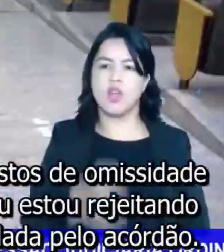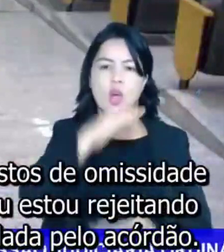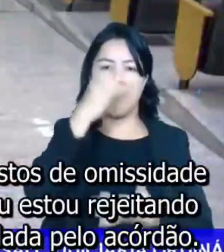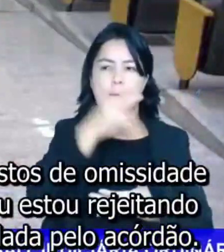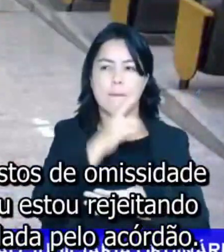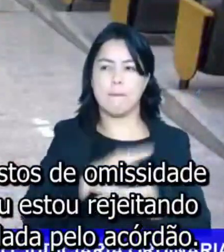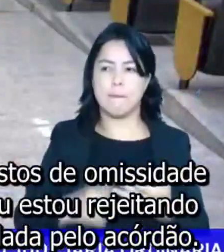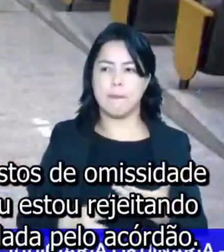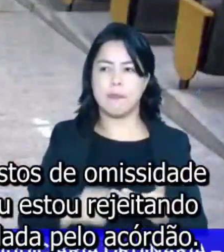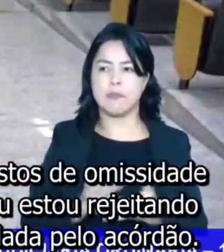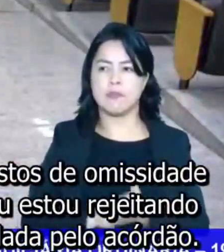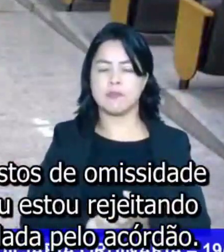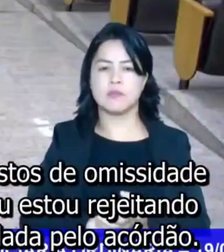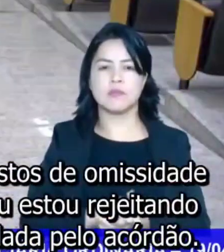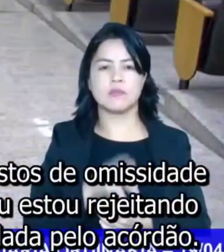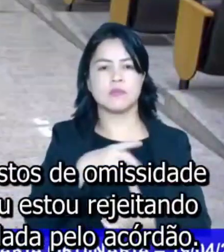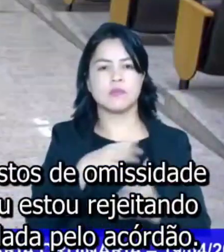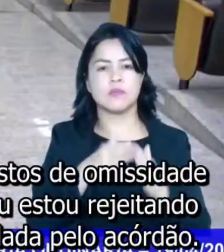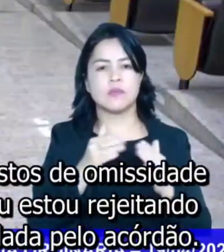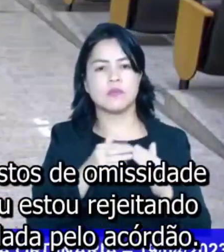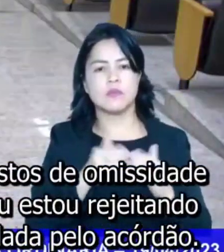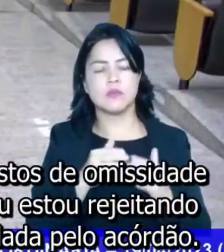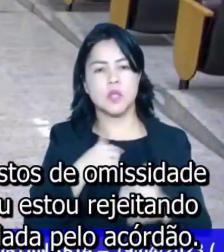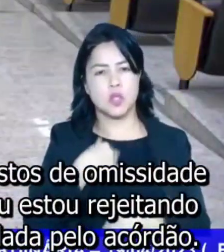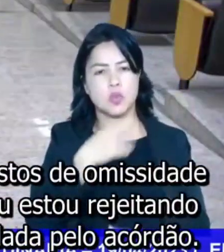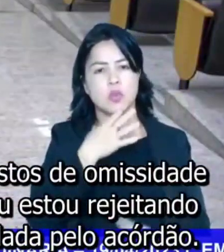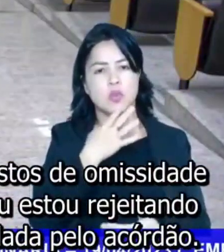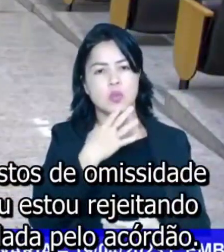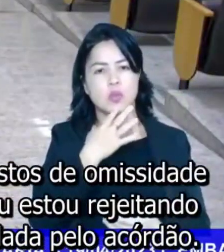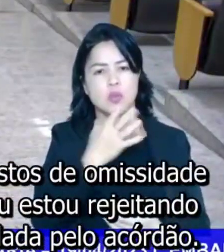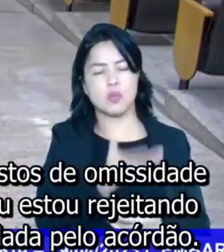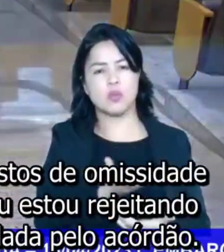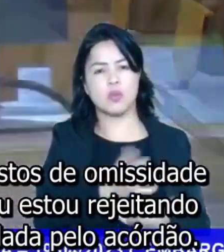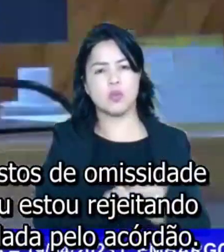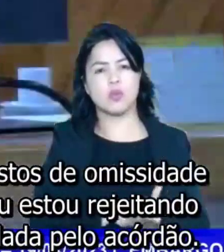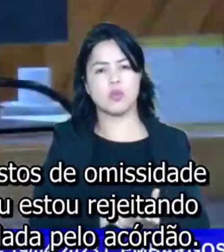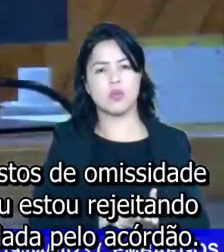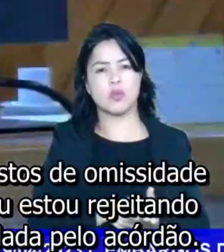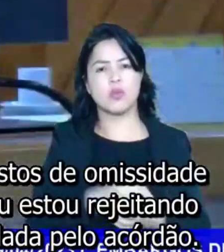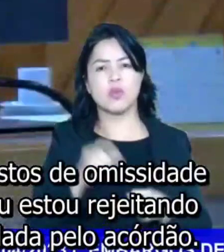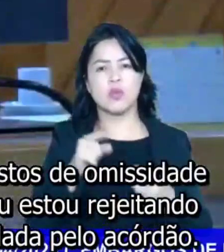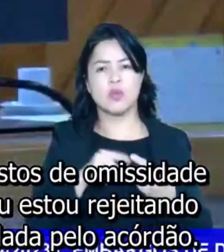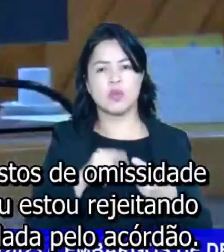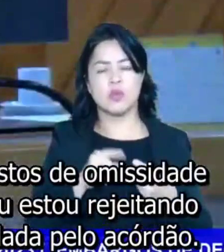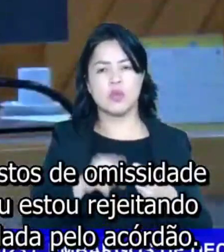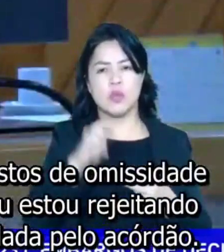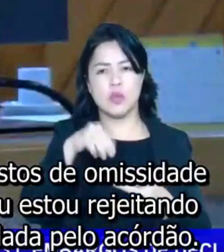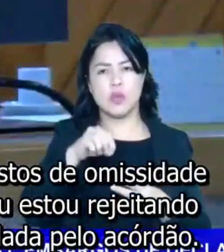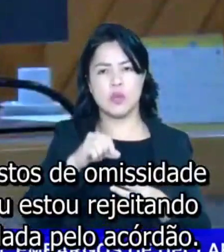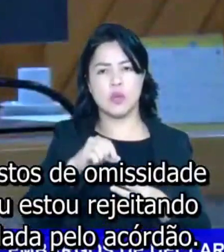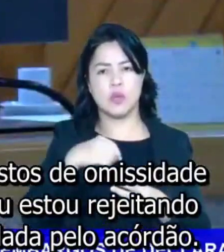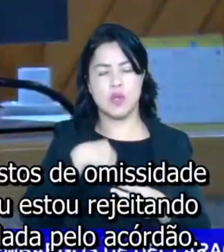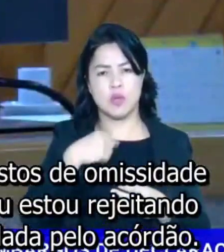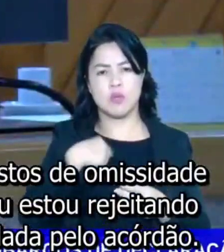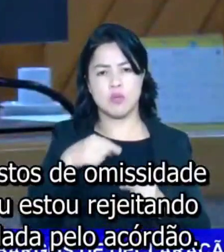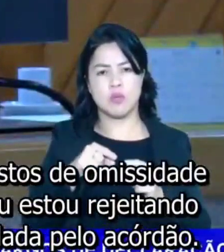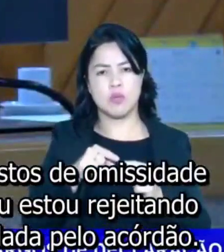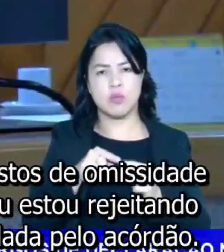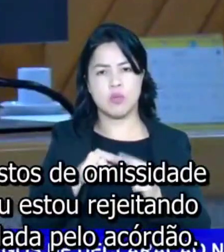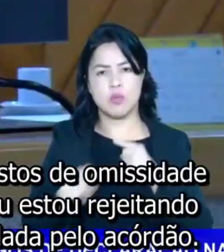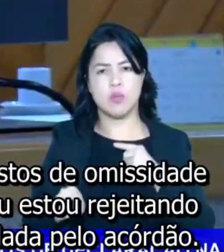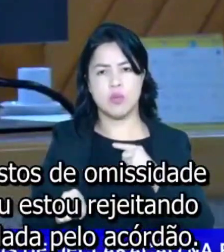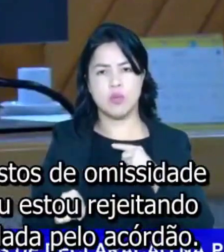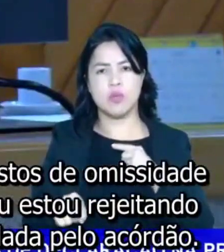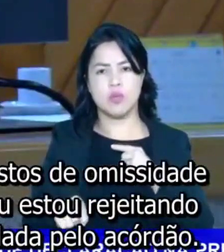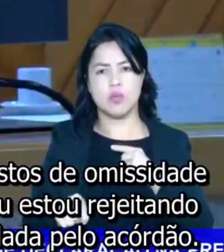palavra. Excelência, presidente, pressuposto de amicidade eu conheço. Conhecido. E no que diz respeito ao a mérito, eu estou rejeitando, porque Antônio,